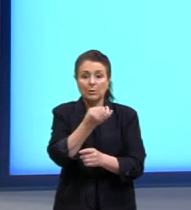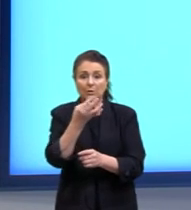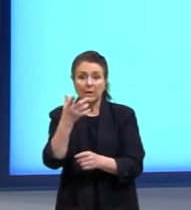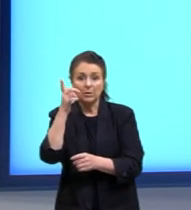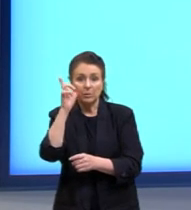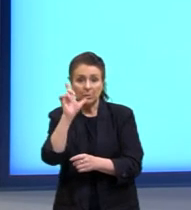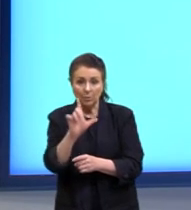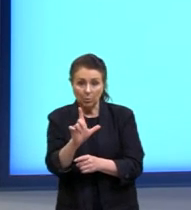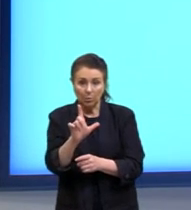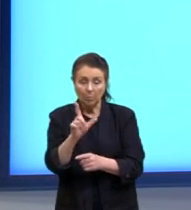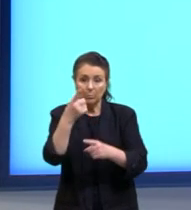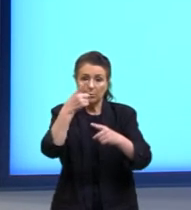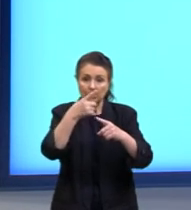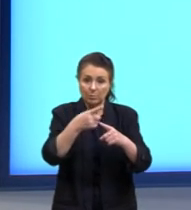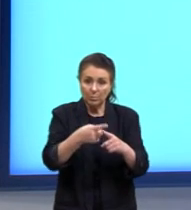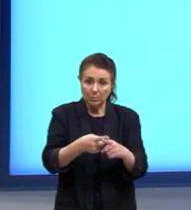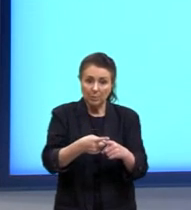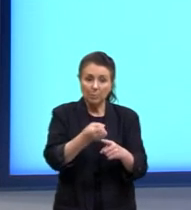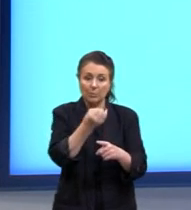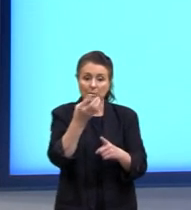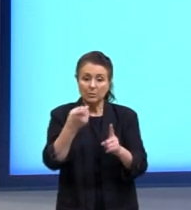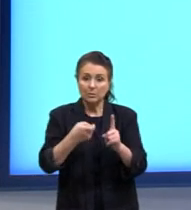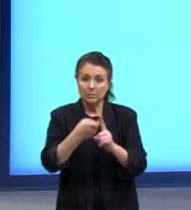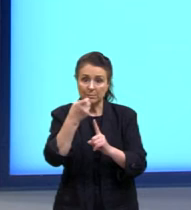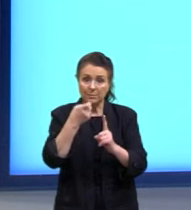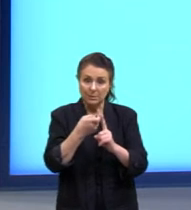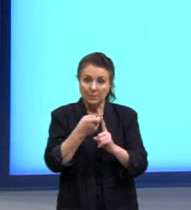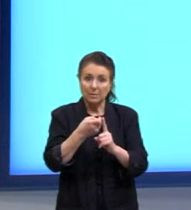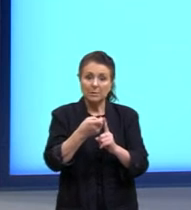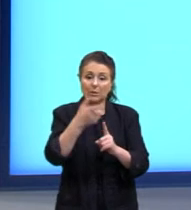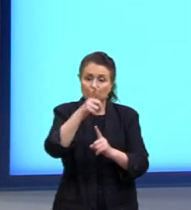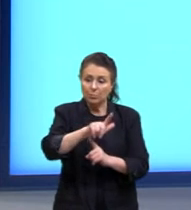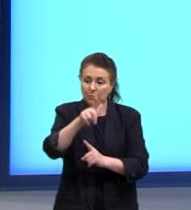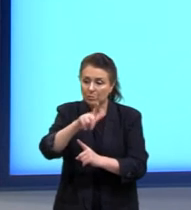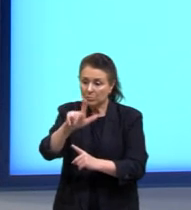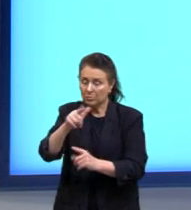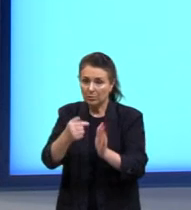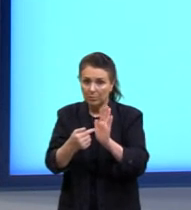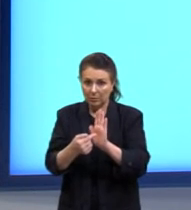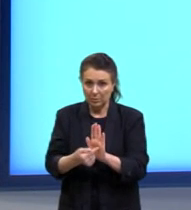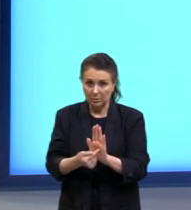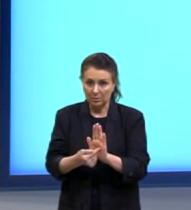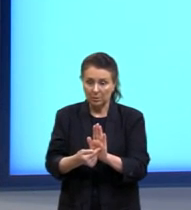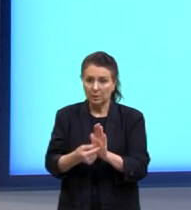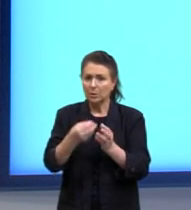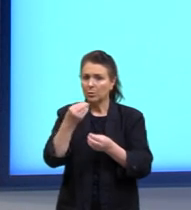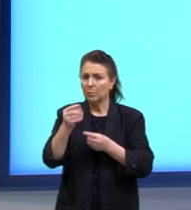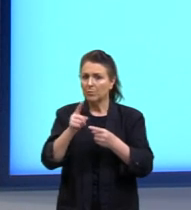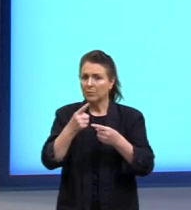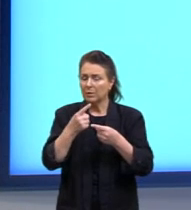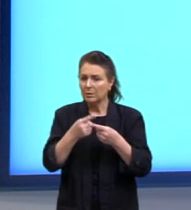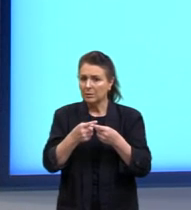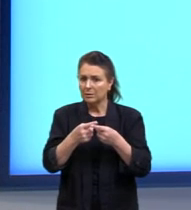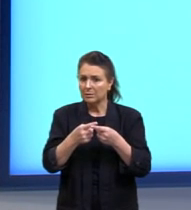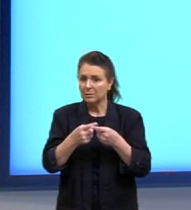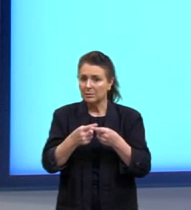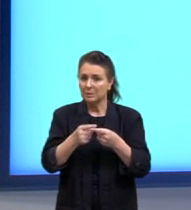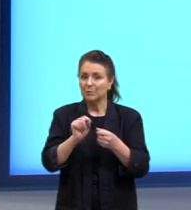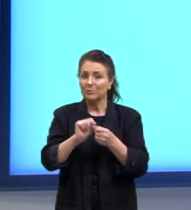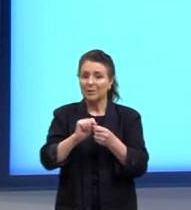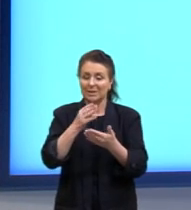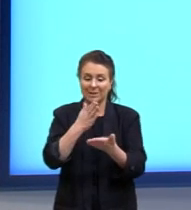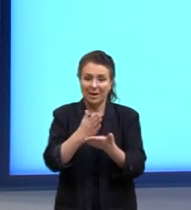em que esse faturamento se repetiu e quando a gente precisa fazer essa multiplicação a gente chama de média ponderada